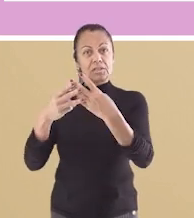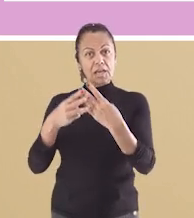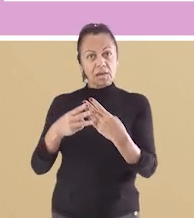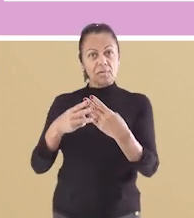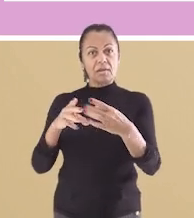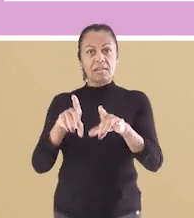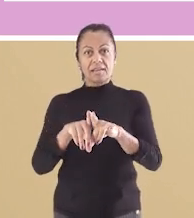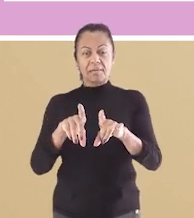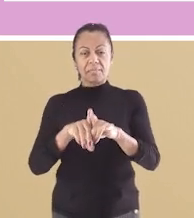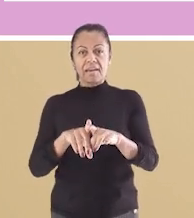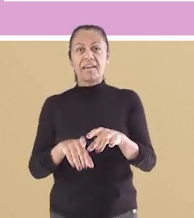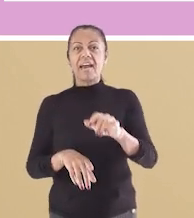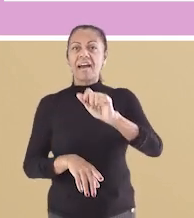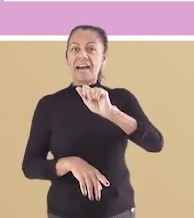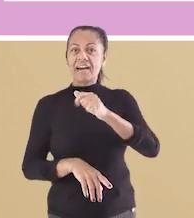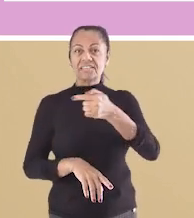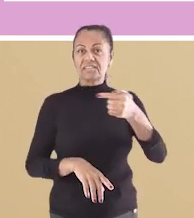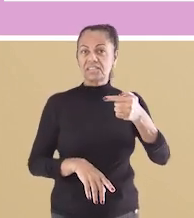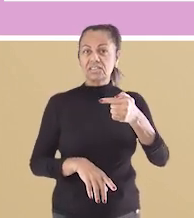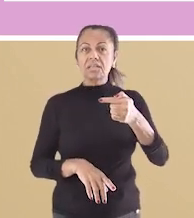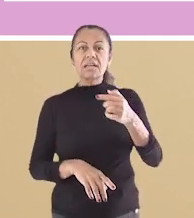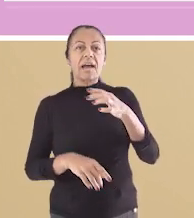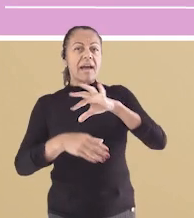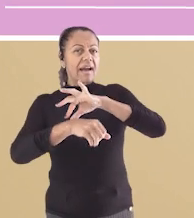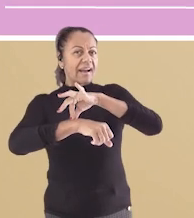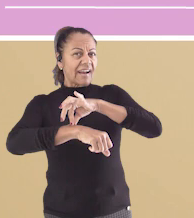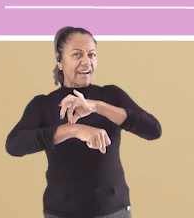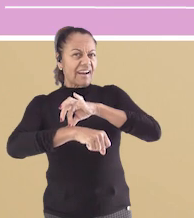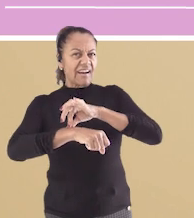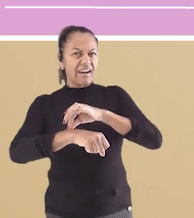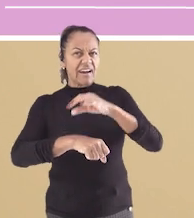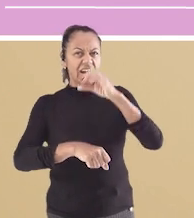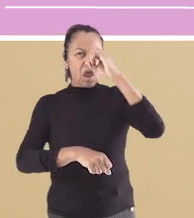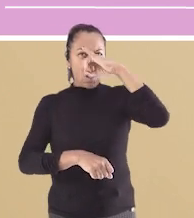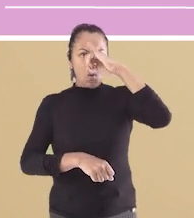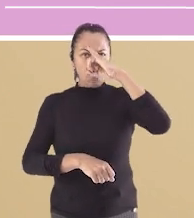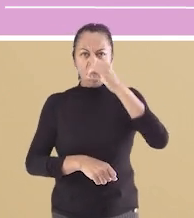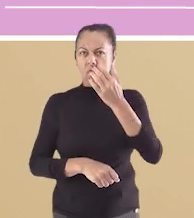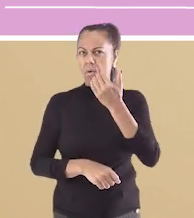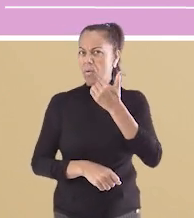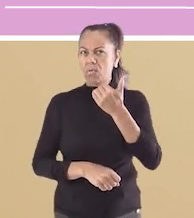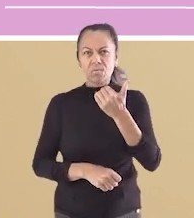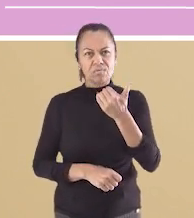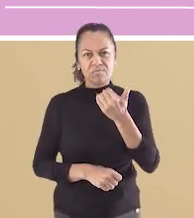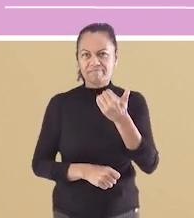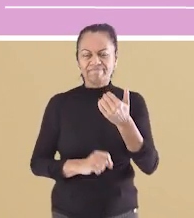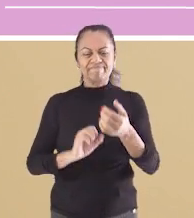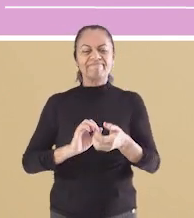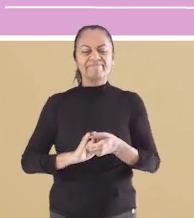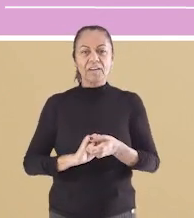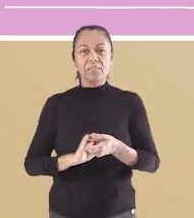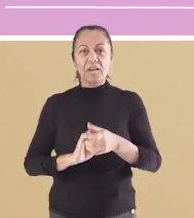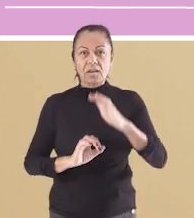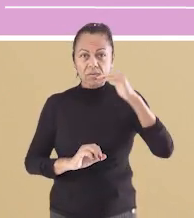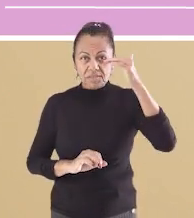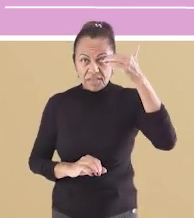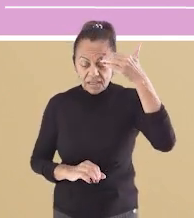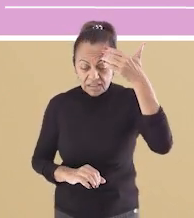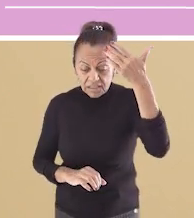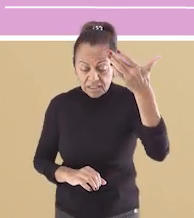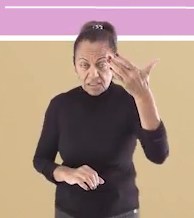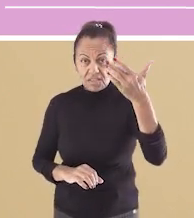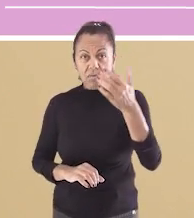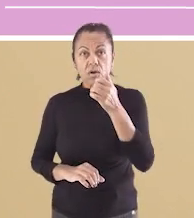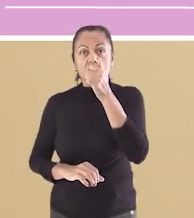adventistas não consomem carne de porco. No islamismo, a privação completa de alimento,